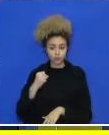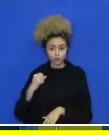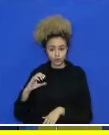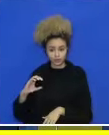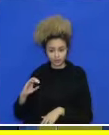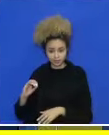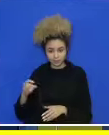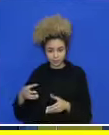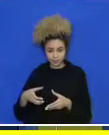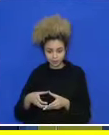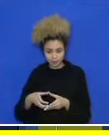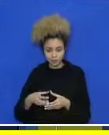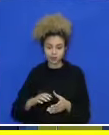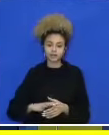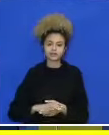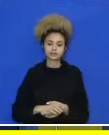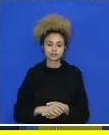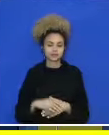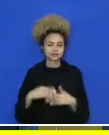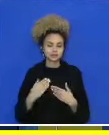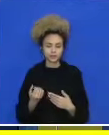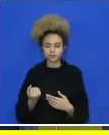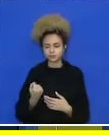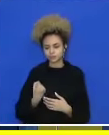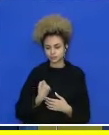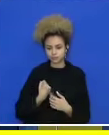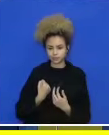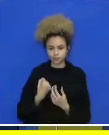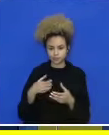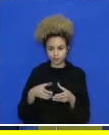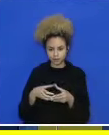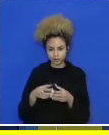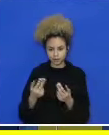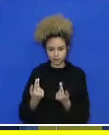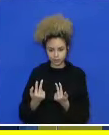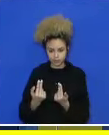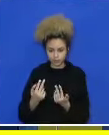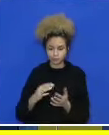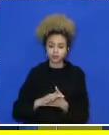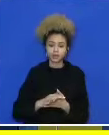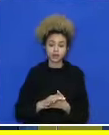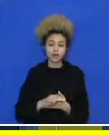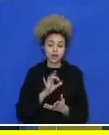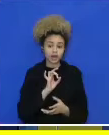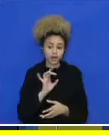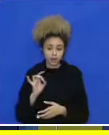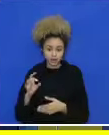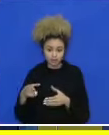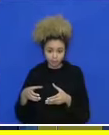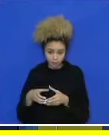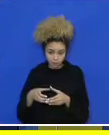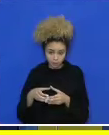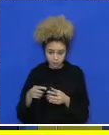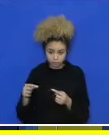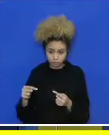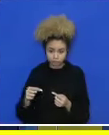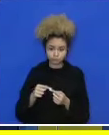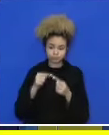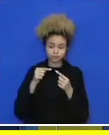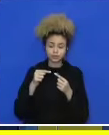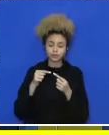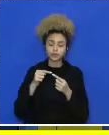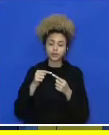bolas numeradas de 01 a 80, ou seja, o mesmo universo de números da Time Mania, sendo que cada número corresponde a um time de